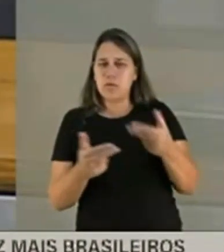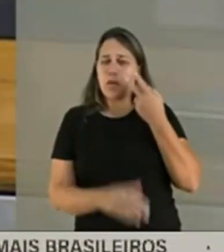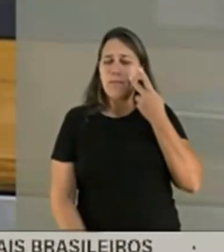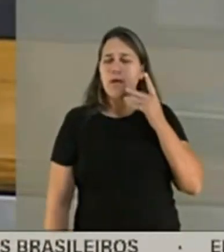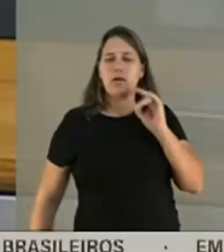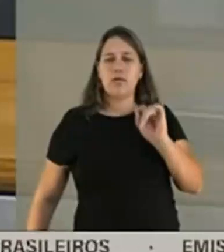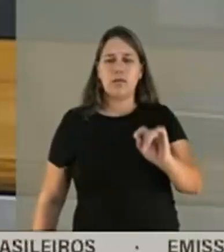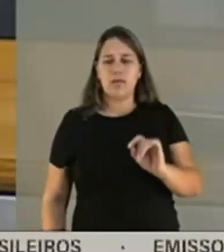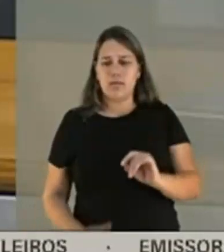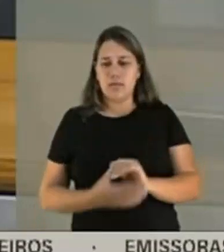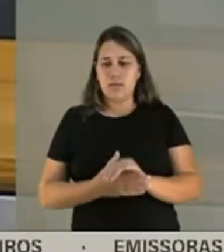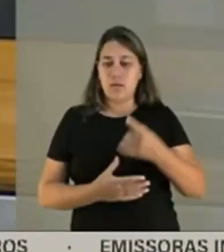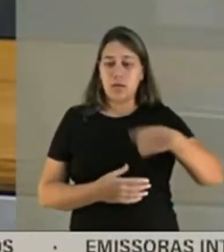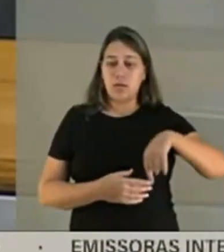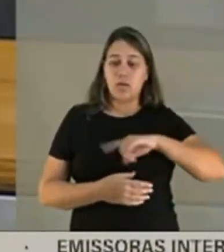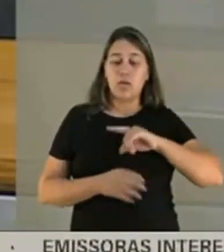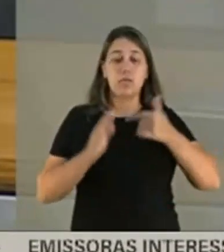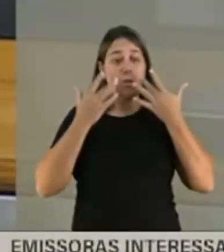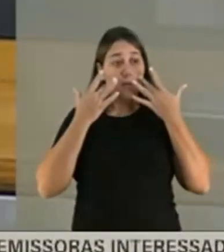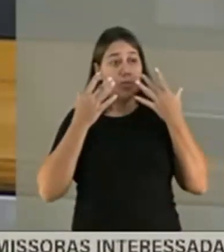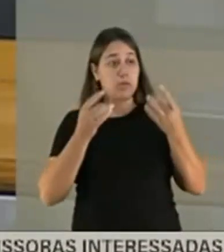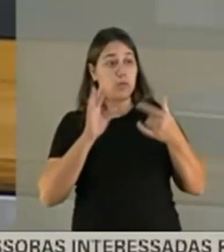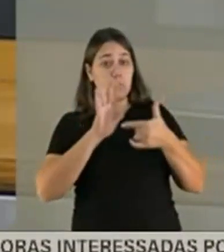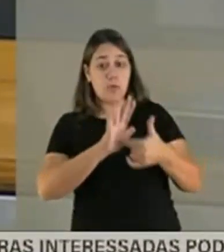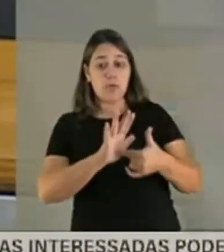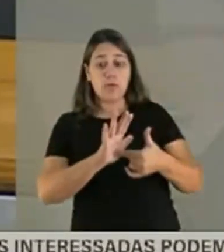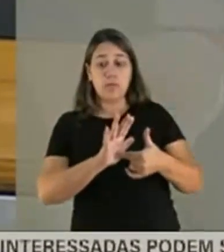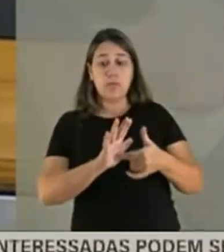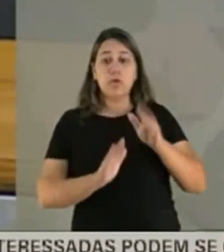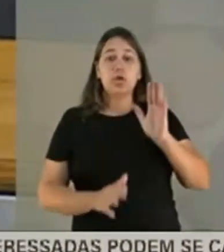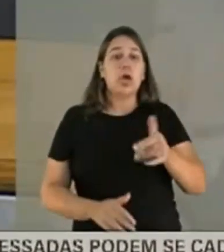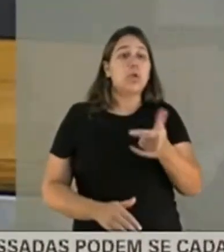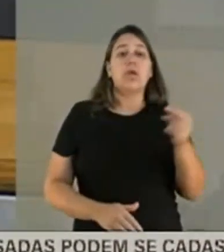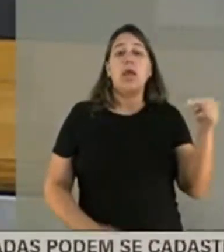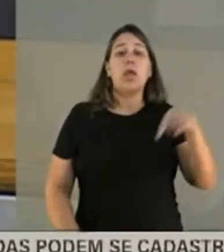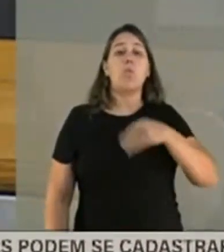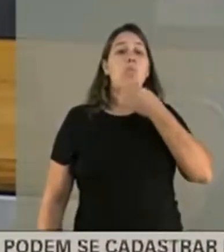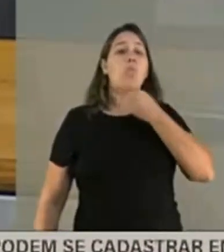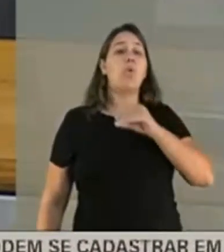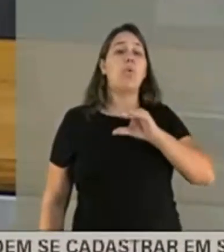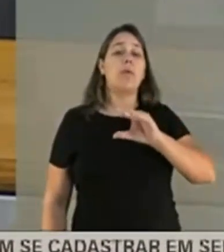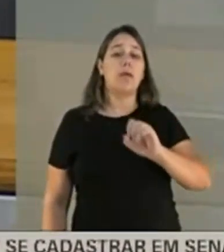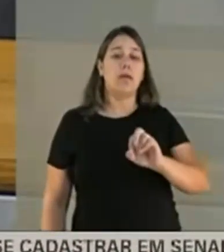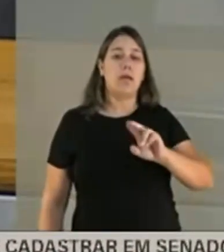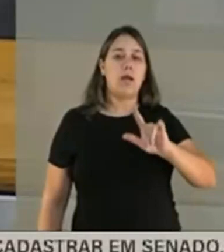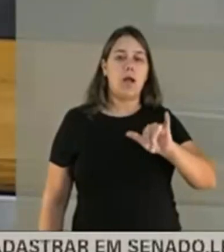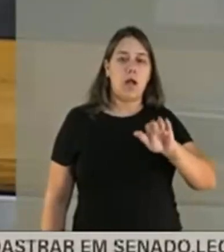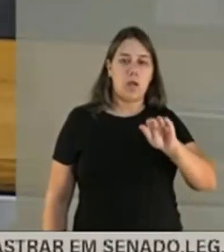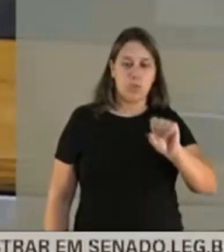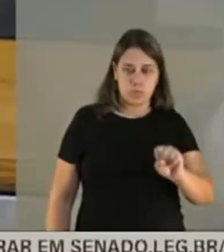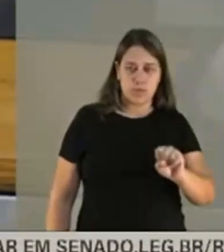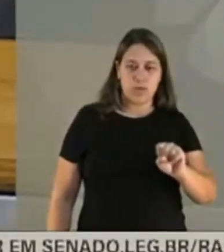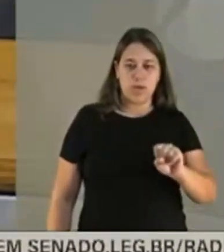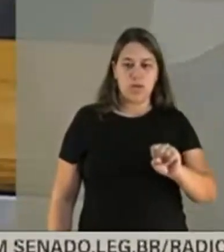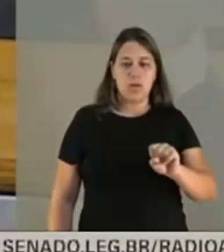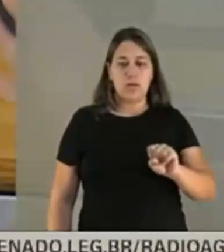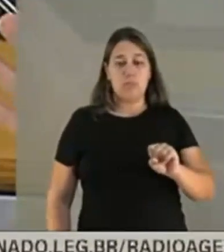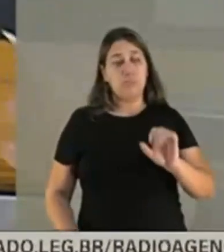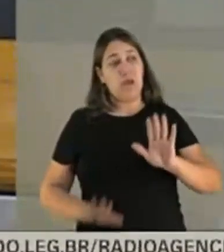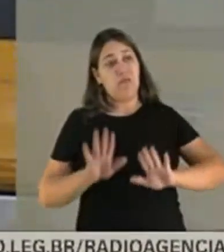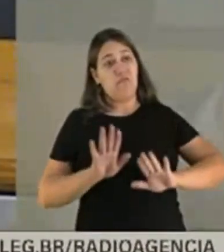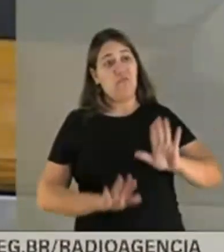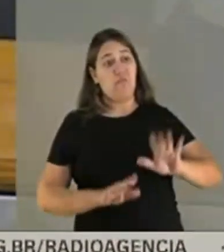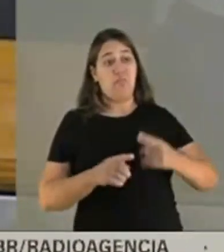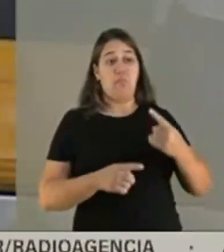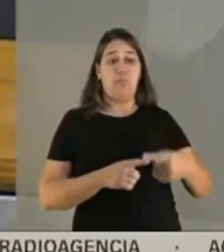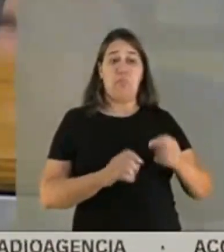que a gente apresente, pelo menos, já que não trouxe o Carlos Gabas aqui, blindaram, talvez por ser poderoso,